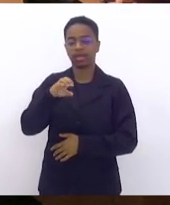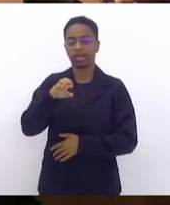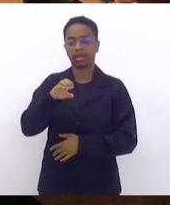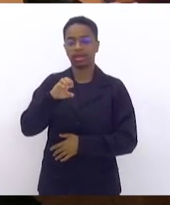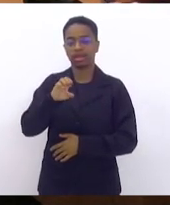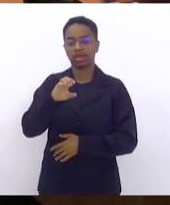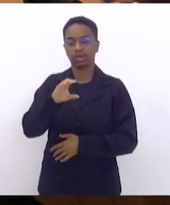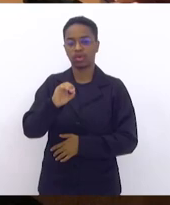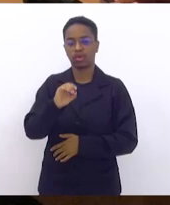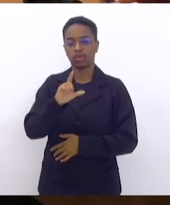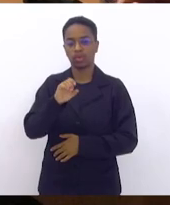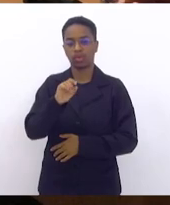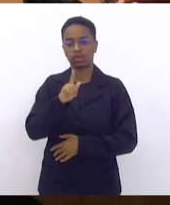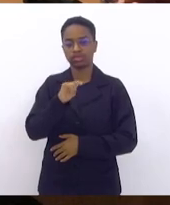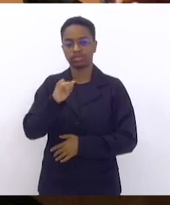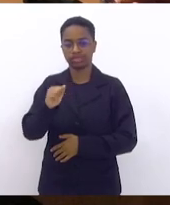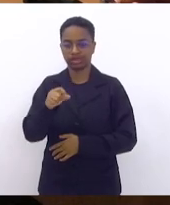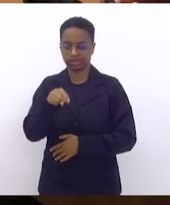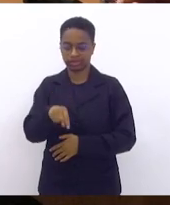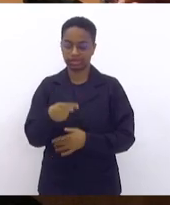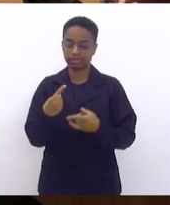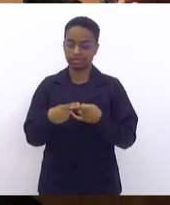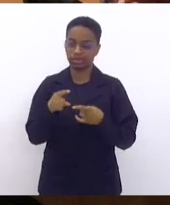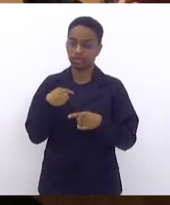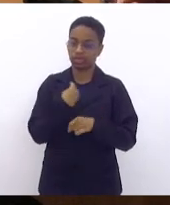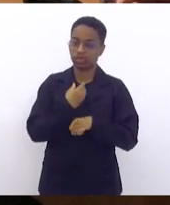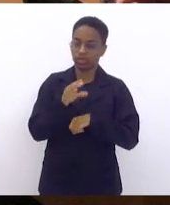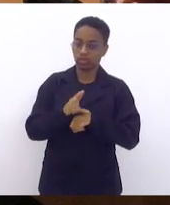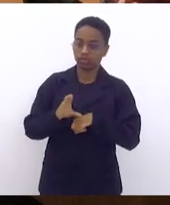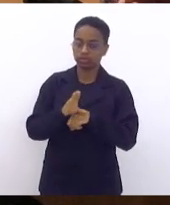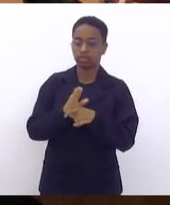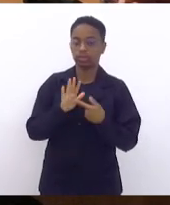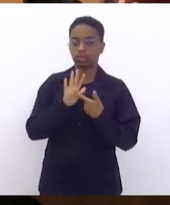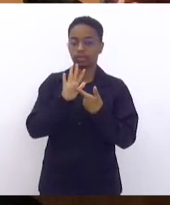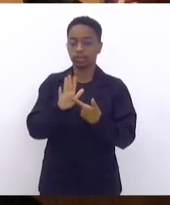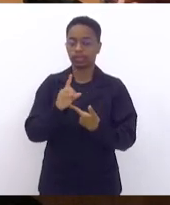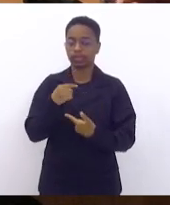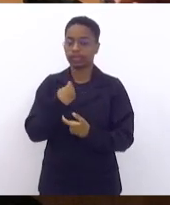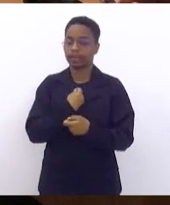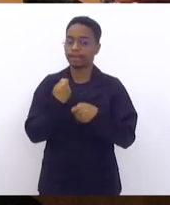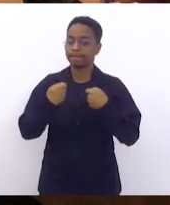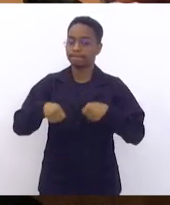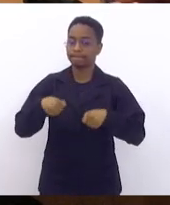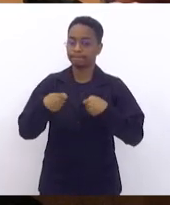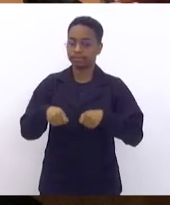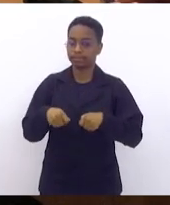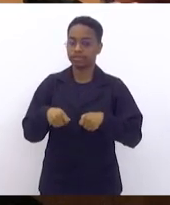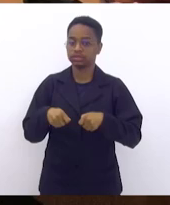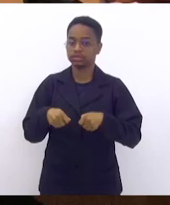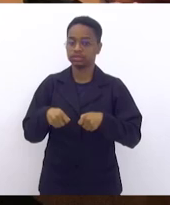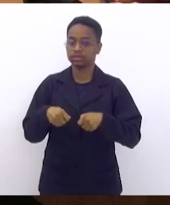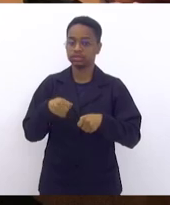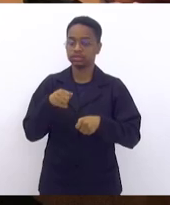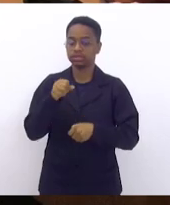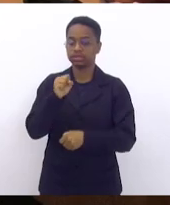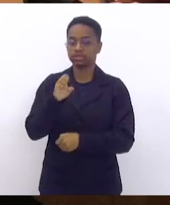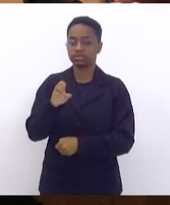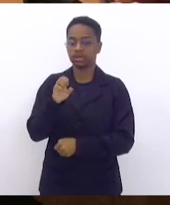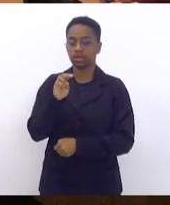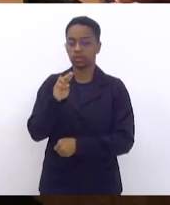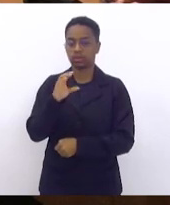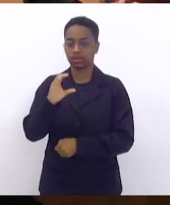dinossauro. A nossa Constituição Estadual determinou que a gente fizesse esse SEUC, Sistema